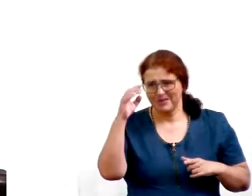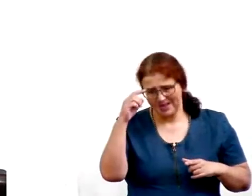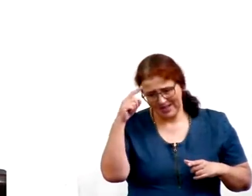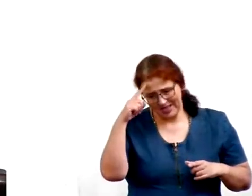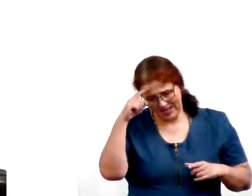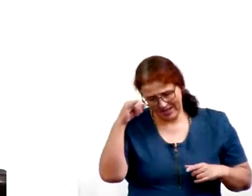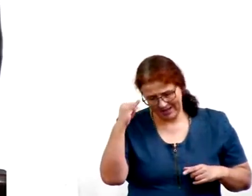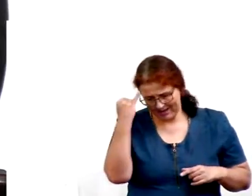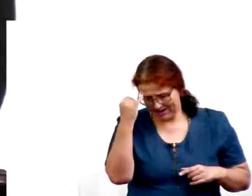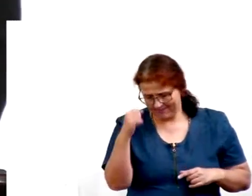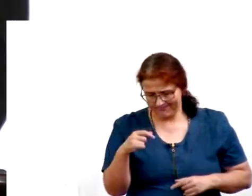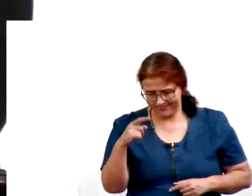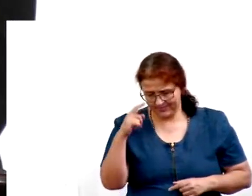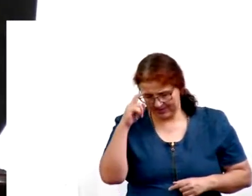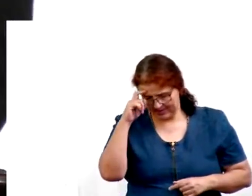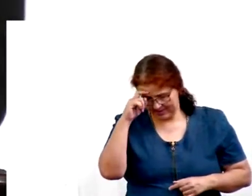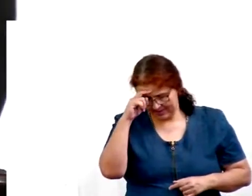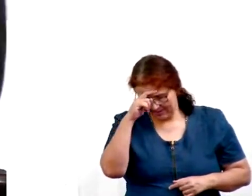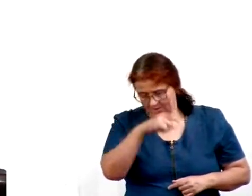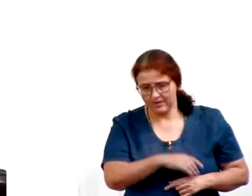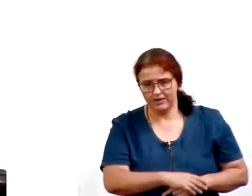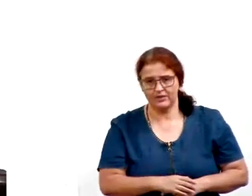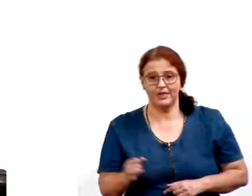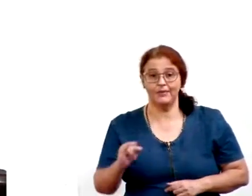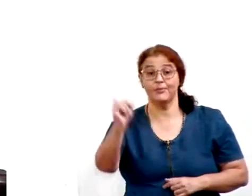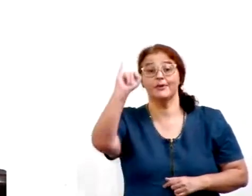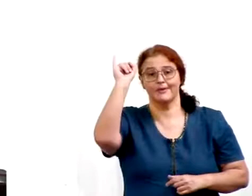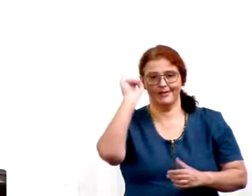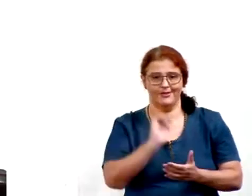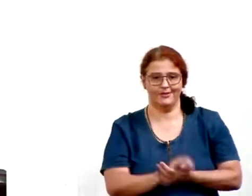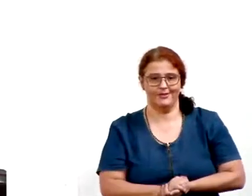humana, a idolatria, ou os ídolos.